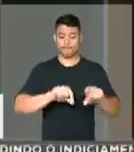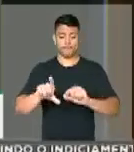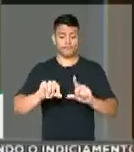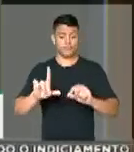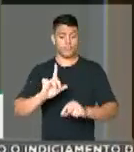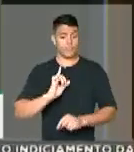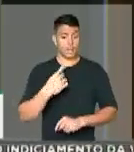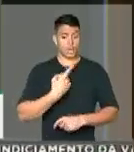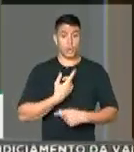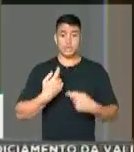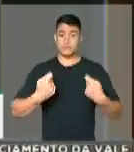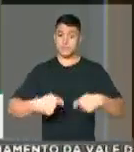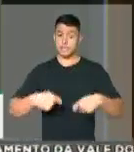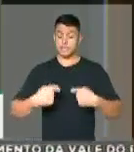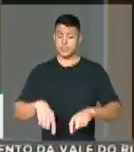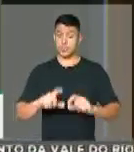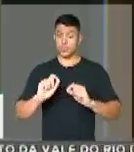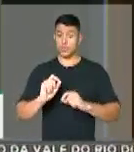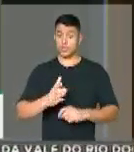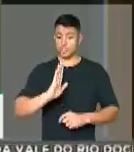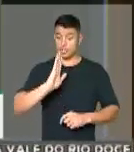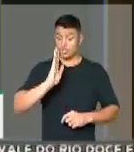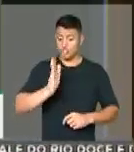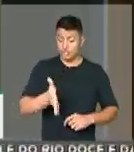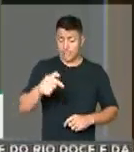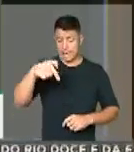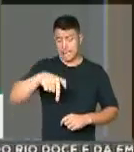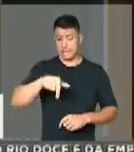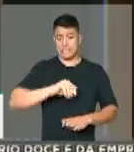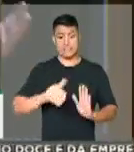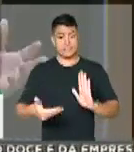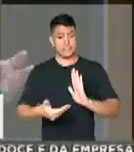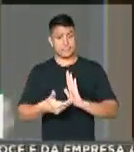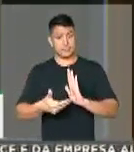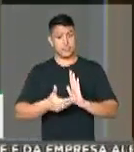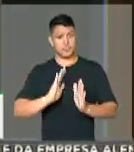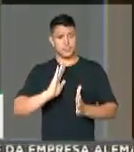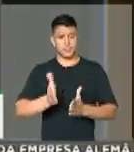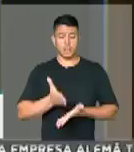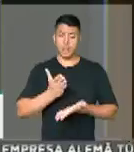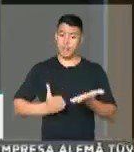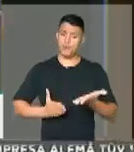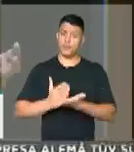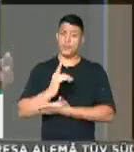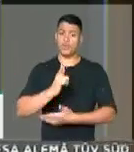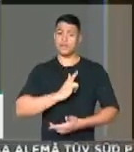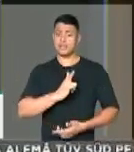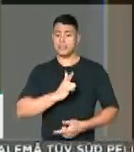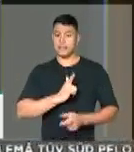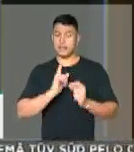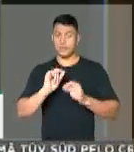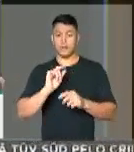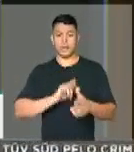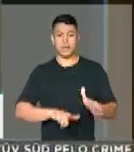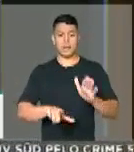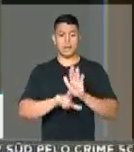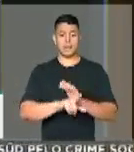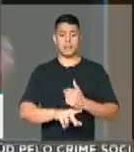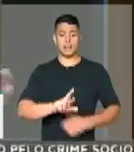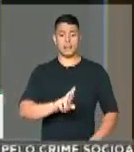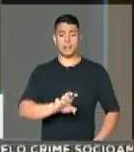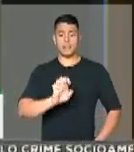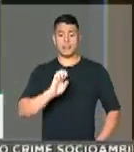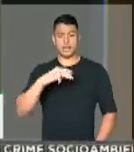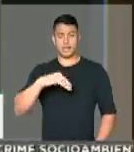foram aprovadas por essa mesma Câmara dos Deputados, como a lei de remissão, ampliar a oferta